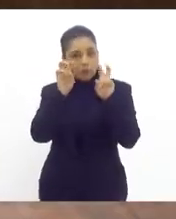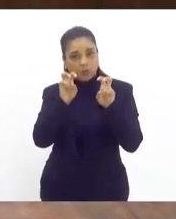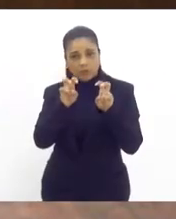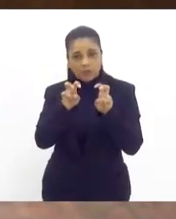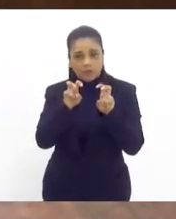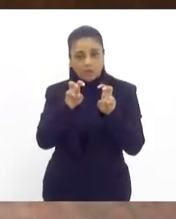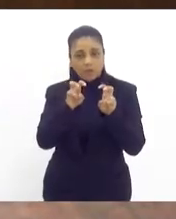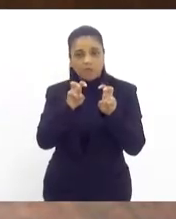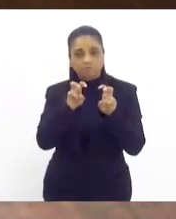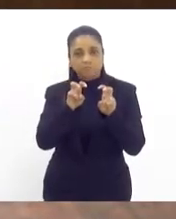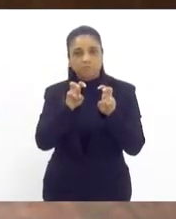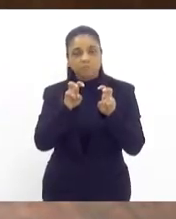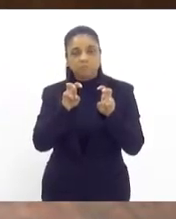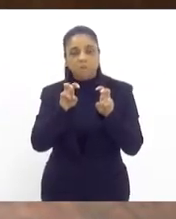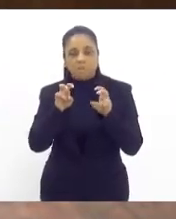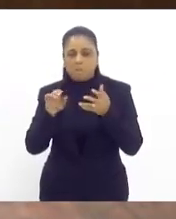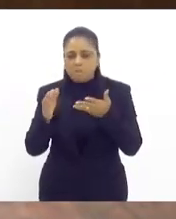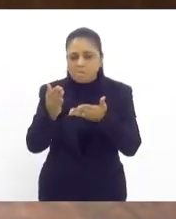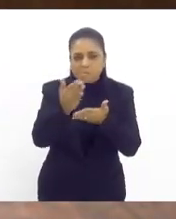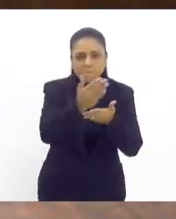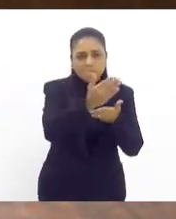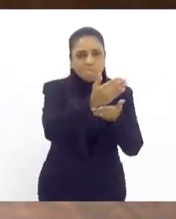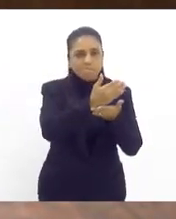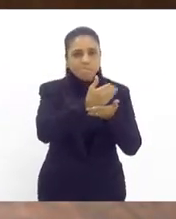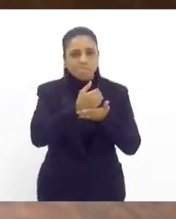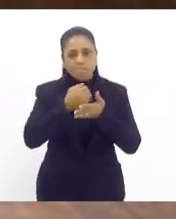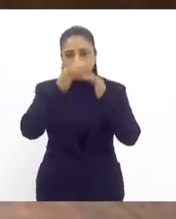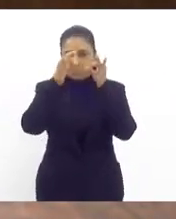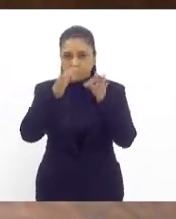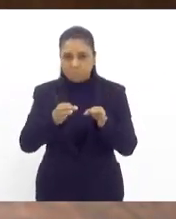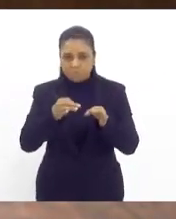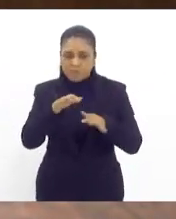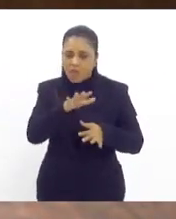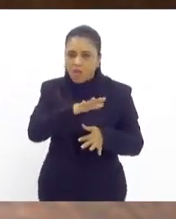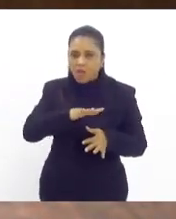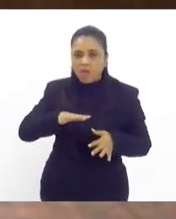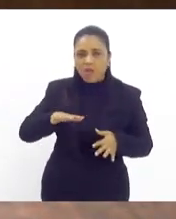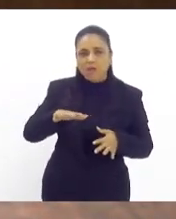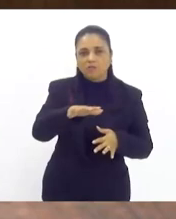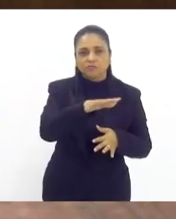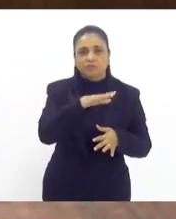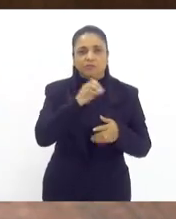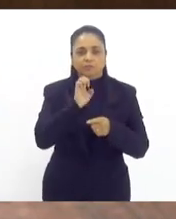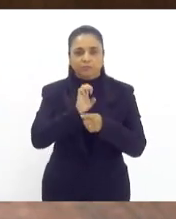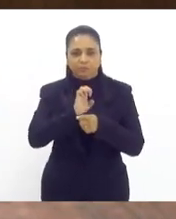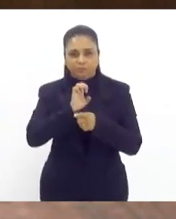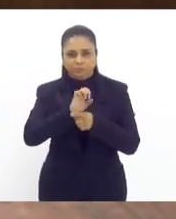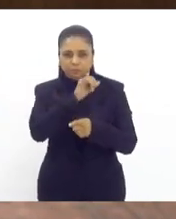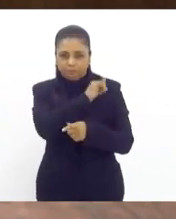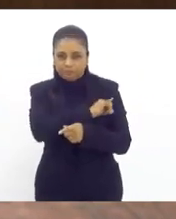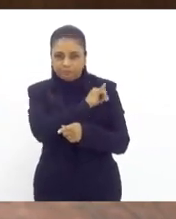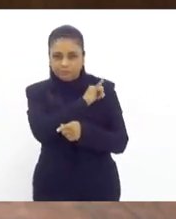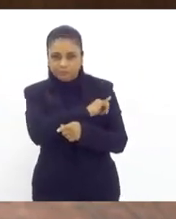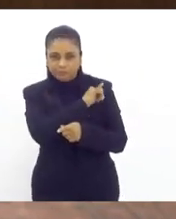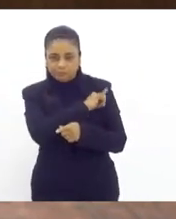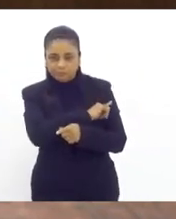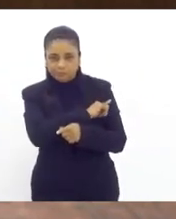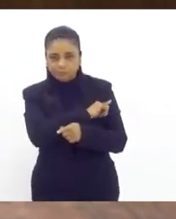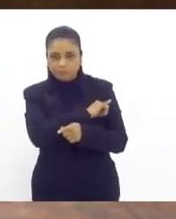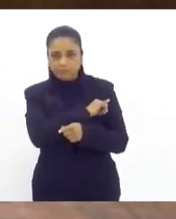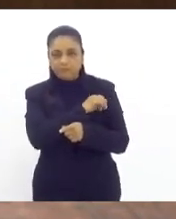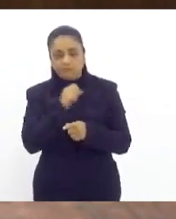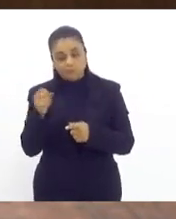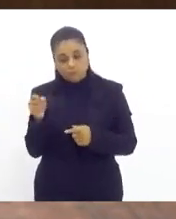constituir o mapeamento correto em toda a região aqui do Estado do Rio de Janeiro da lotação